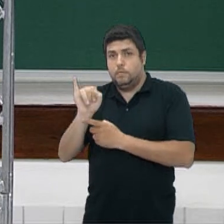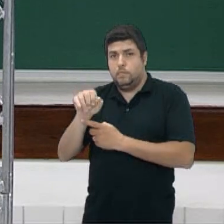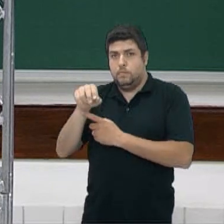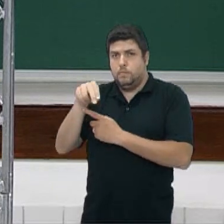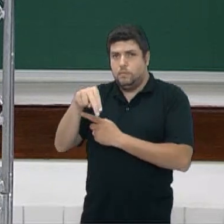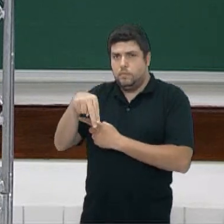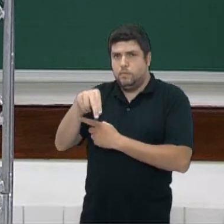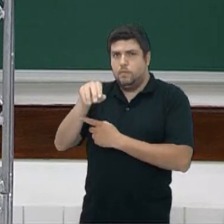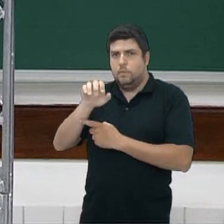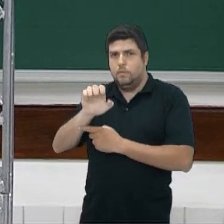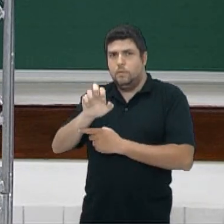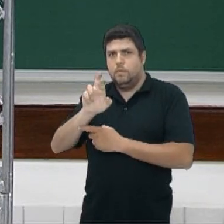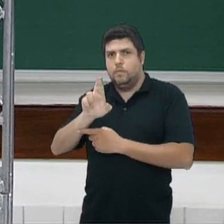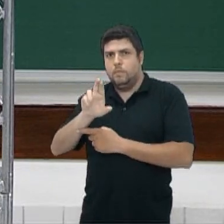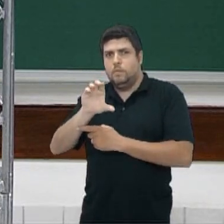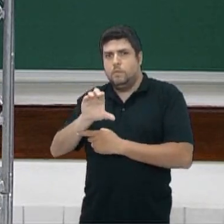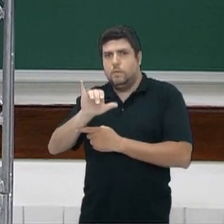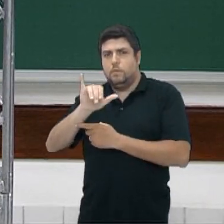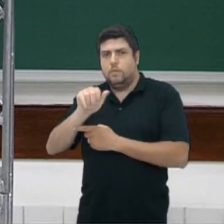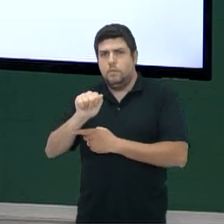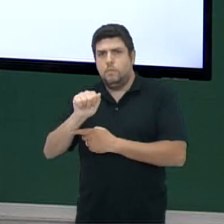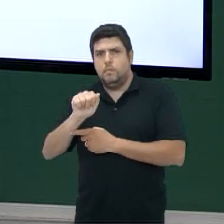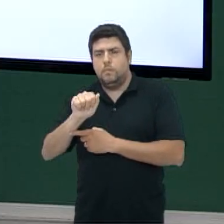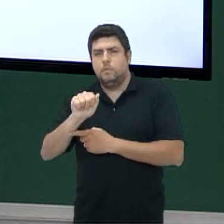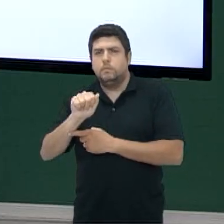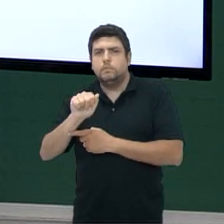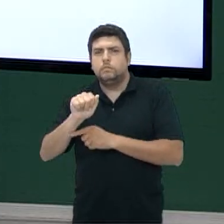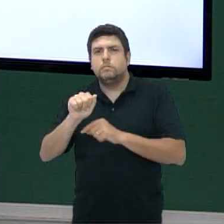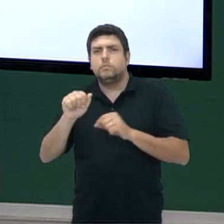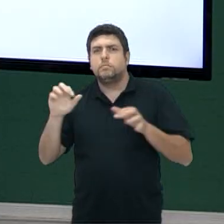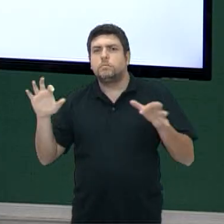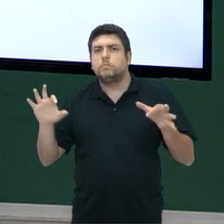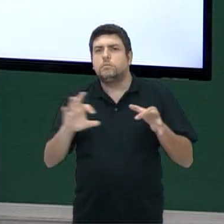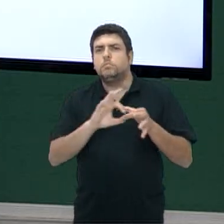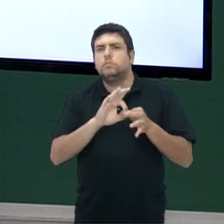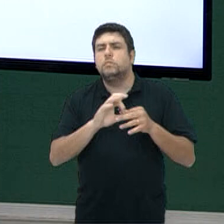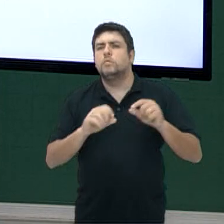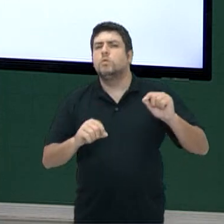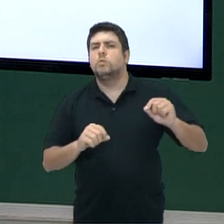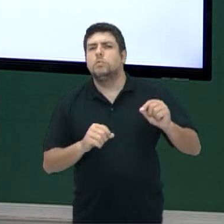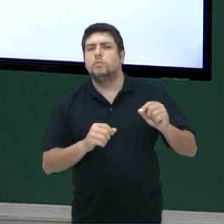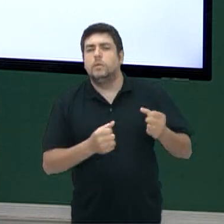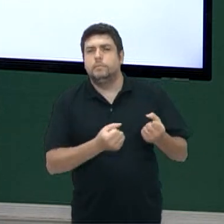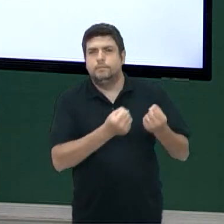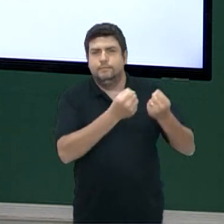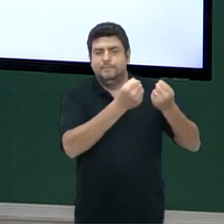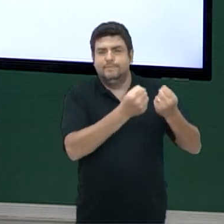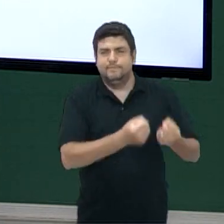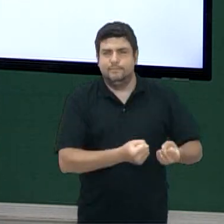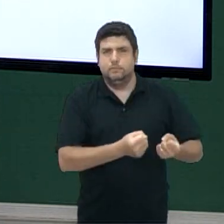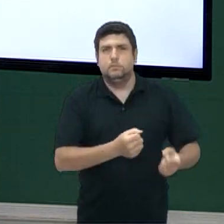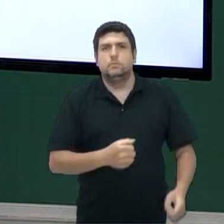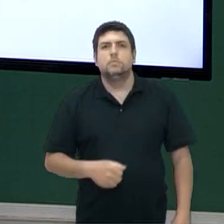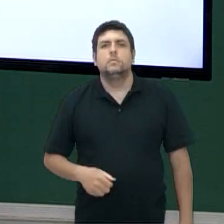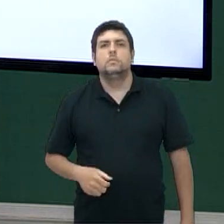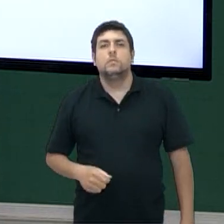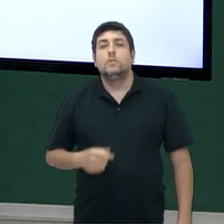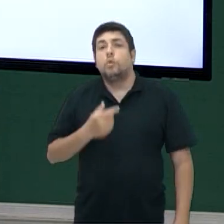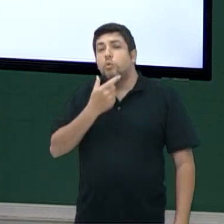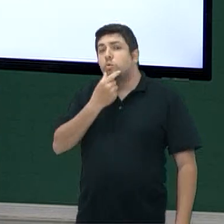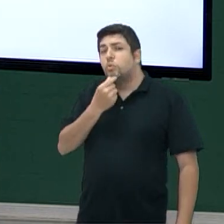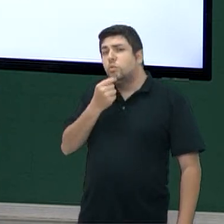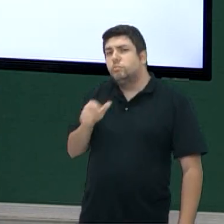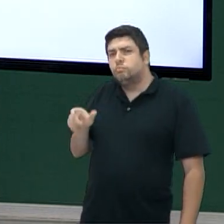vinculada à questão da massa. O que o nosso amigo Newton falou, né, para nós, o nosso Sir Isaac Newton,